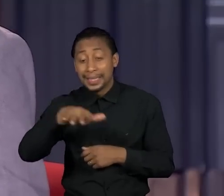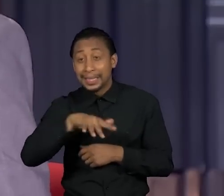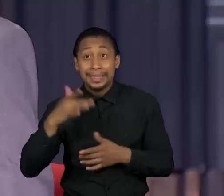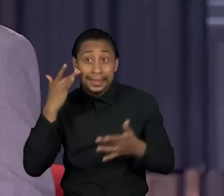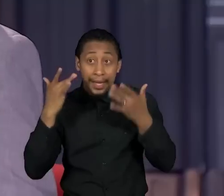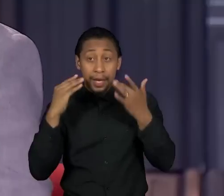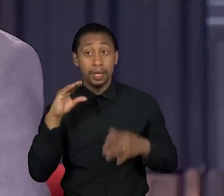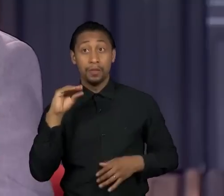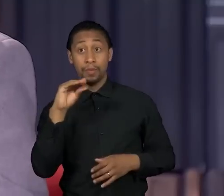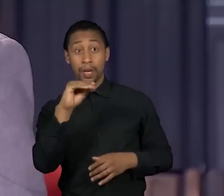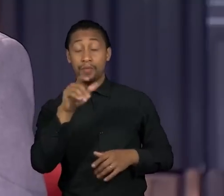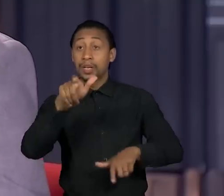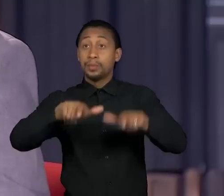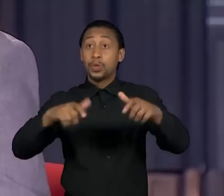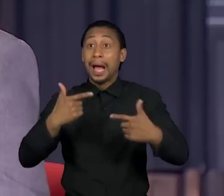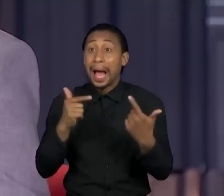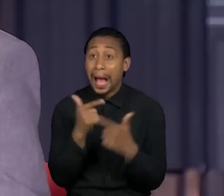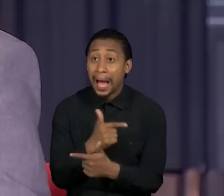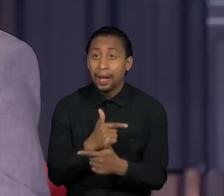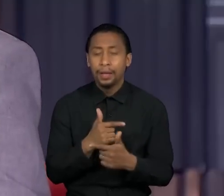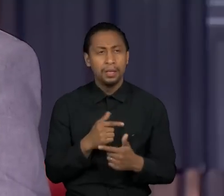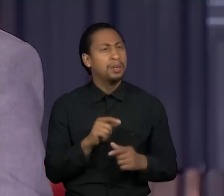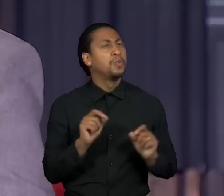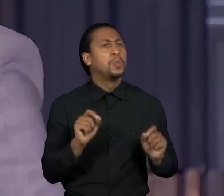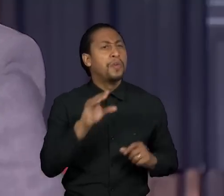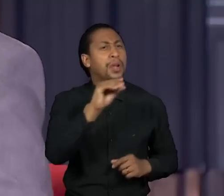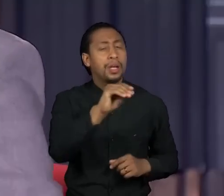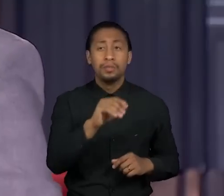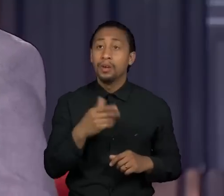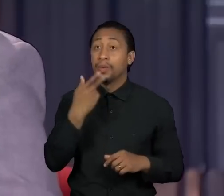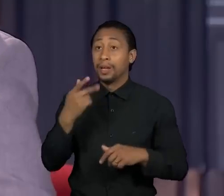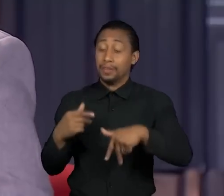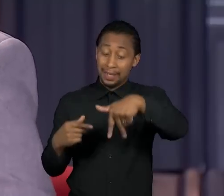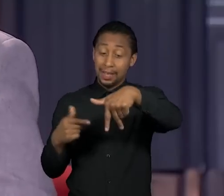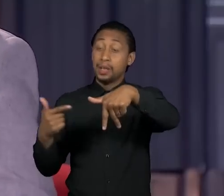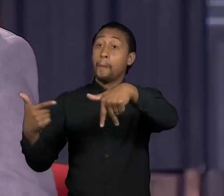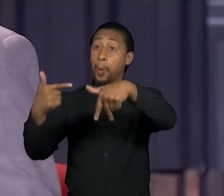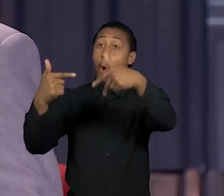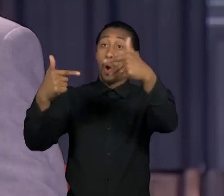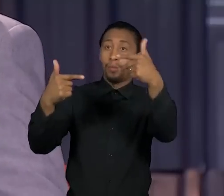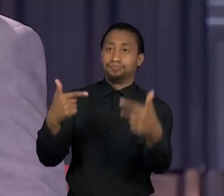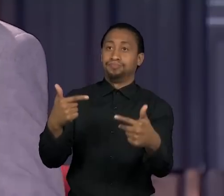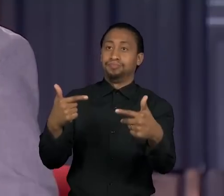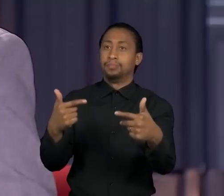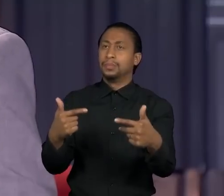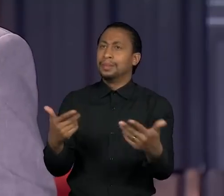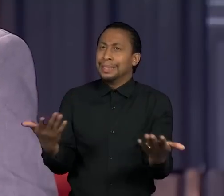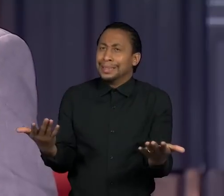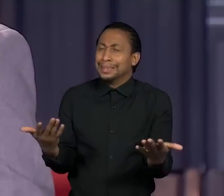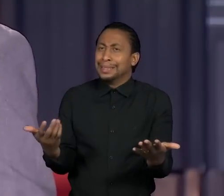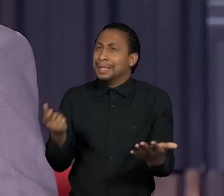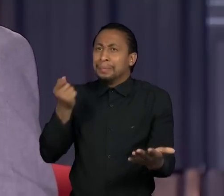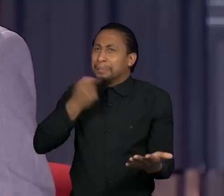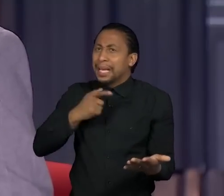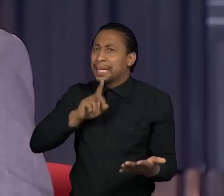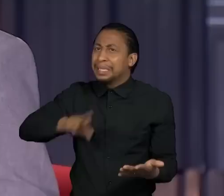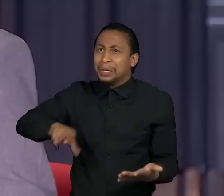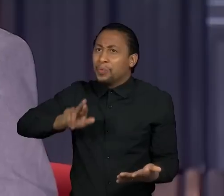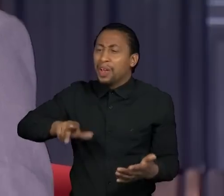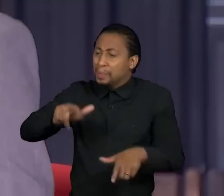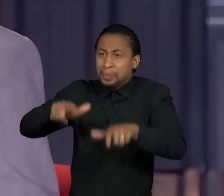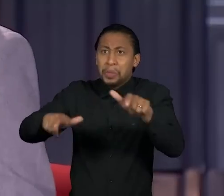essa fala, a galera dava risada. Qual que era? Era, ele morreu com um tiro no peito, e não era engraçada a frase, só que a galera